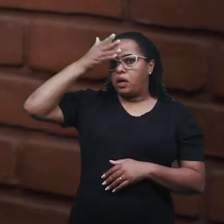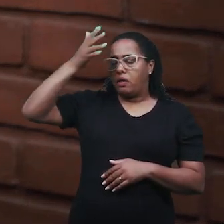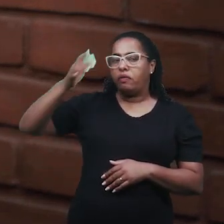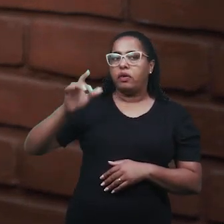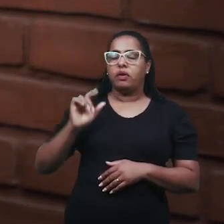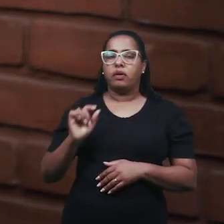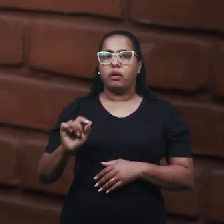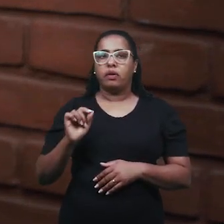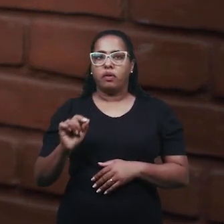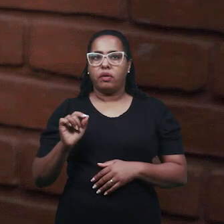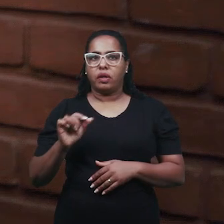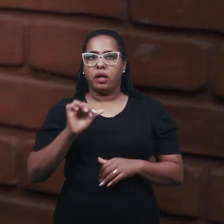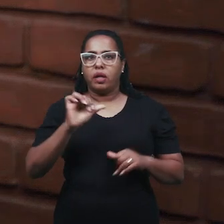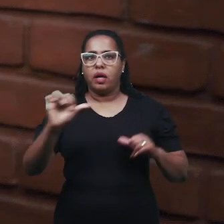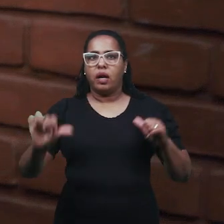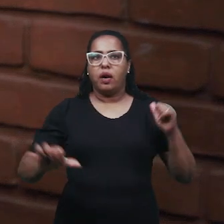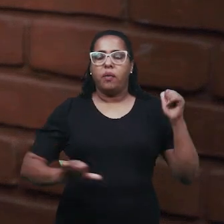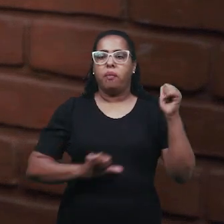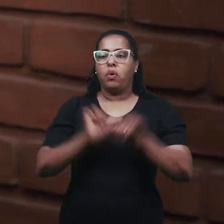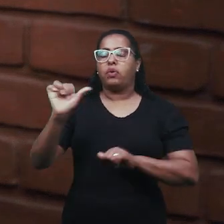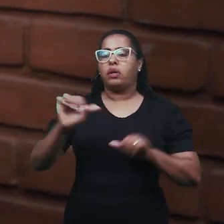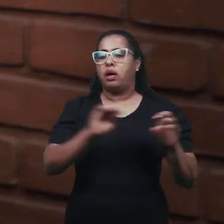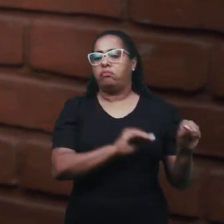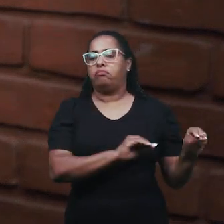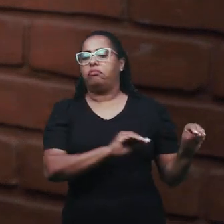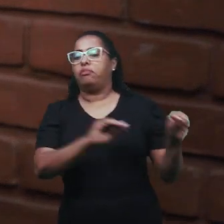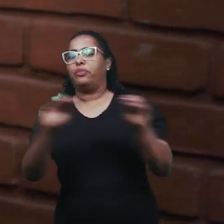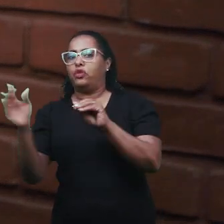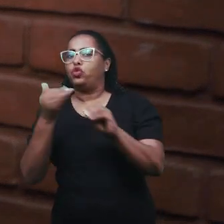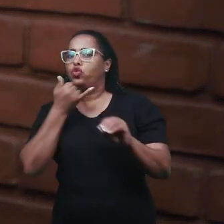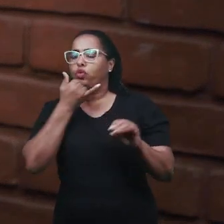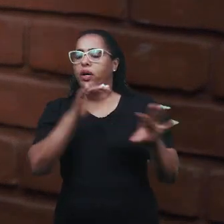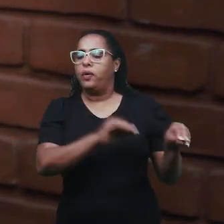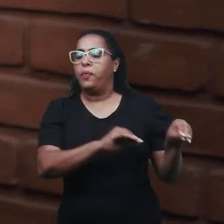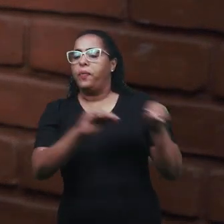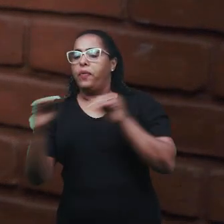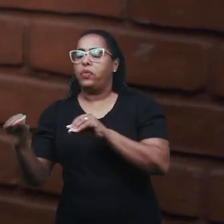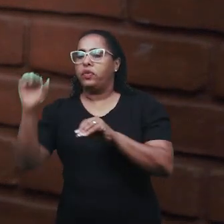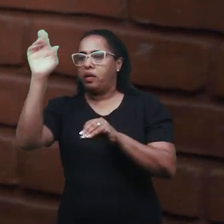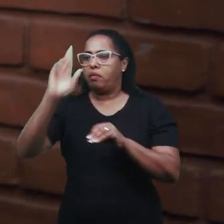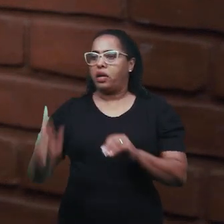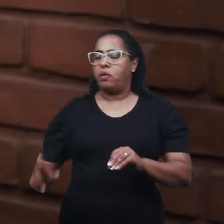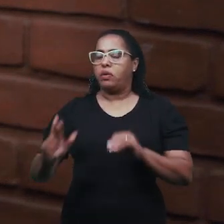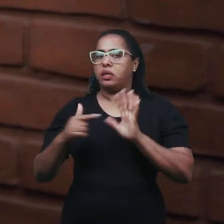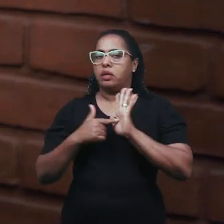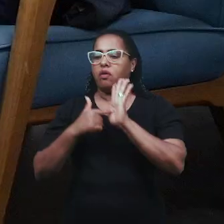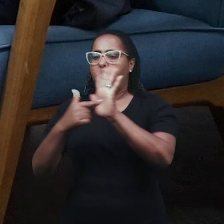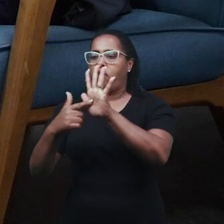revelação, dizendo, muda para a Rússia, porque eu vou te mostrar a minha obra.